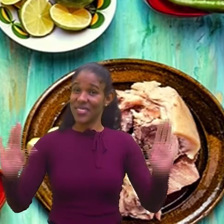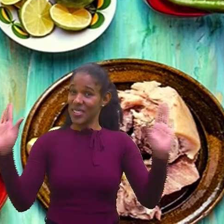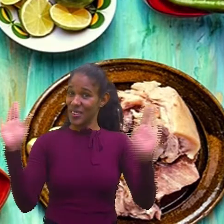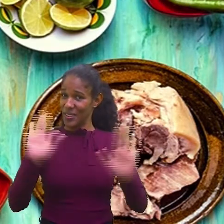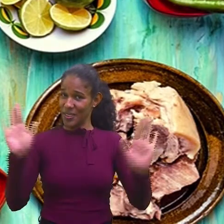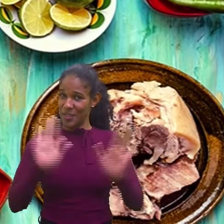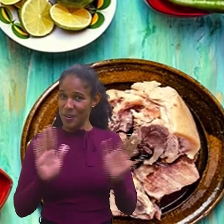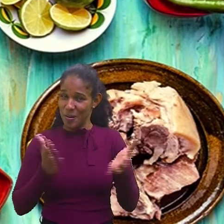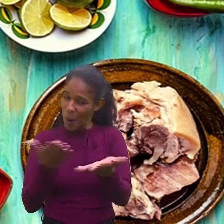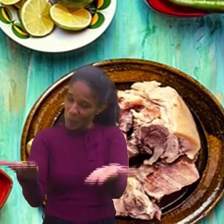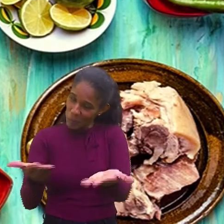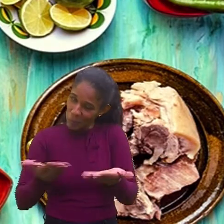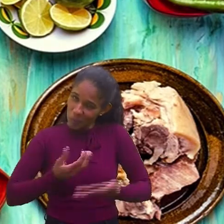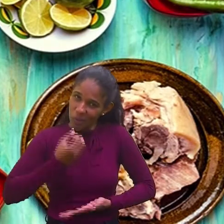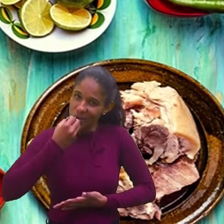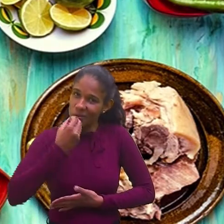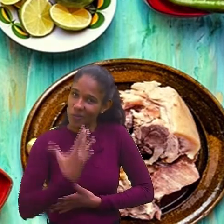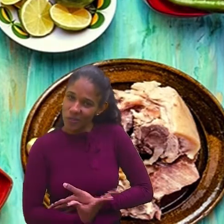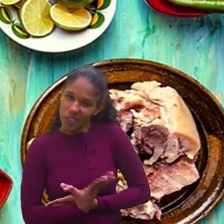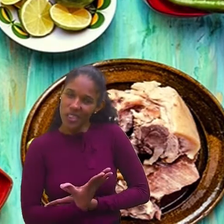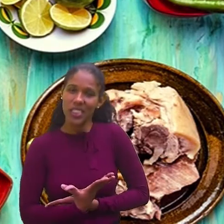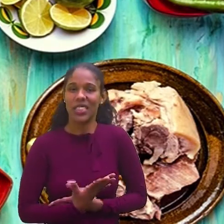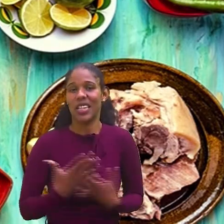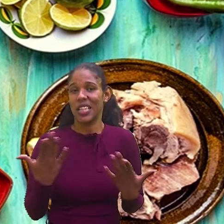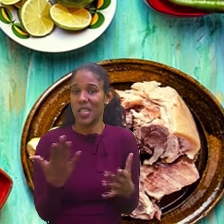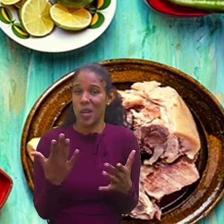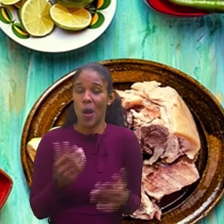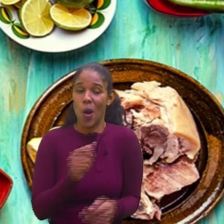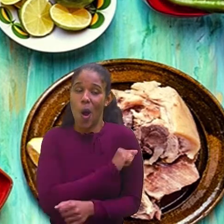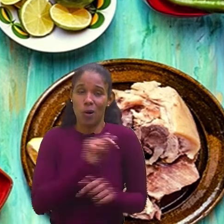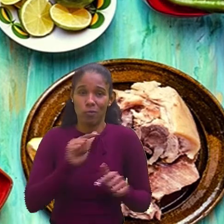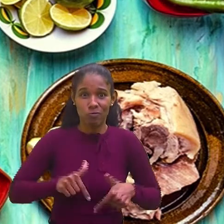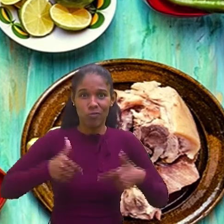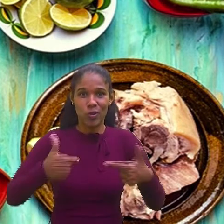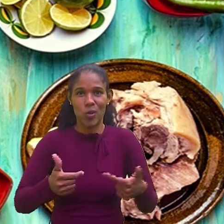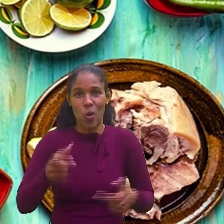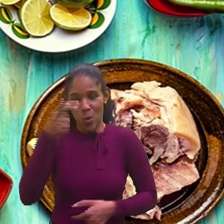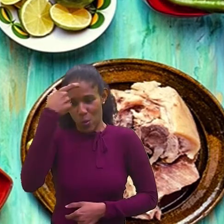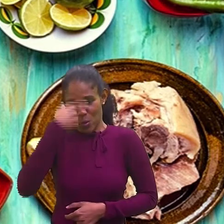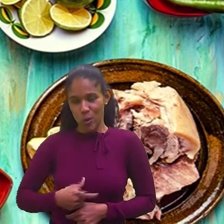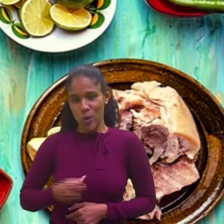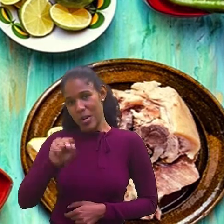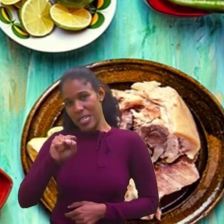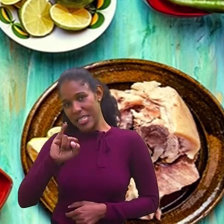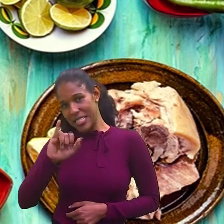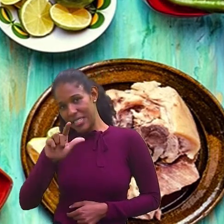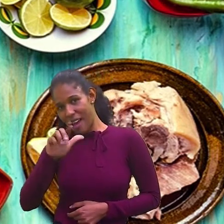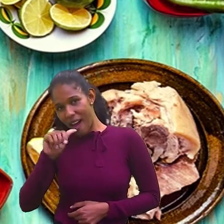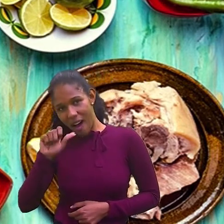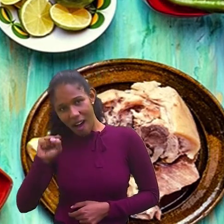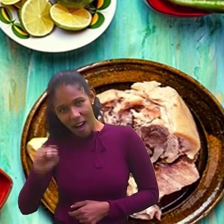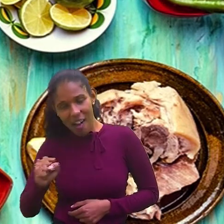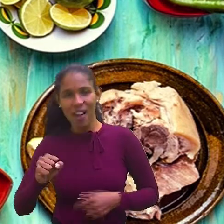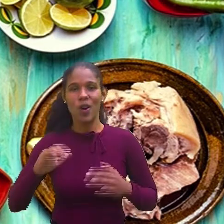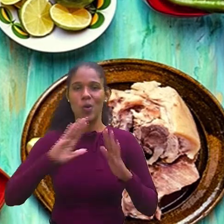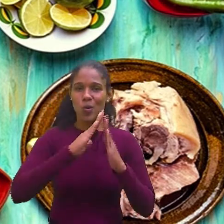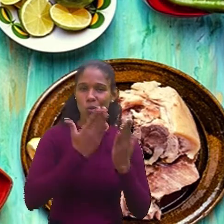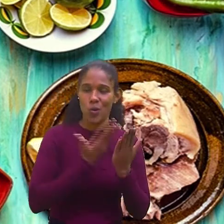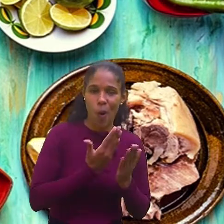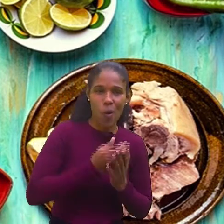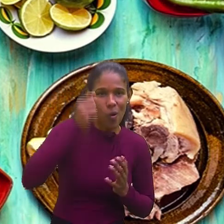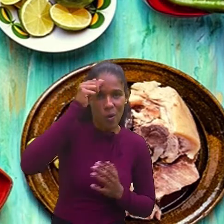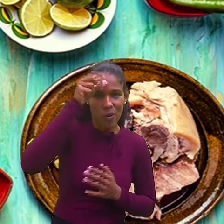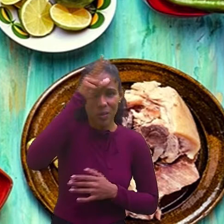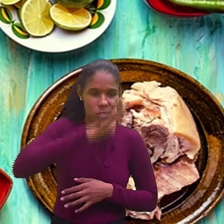Olá, sejam bem-vindos em mais um Estudante em Ação. Meu nome é Silas, estudo na Escola Municipal Mariluz Nunes Coelho e hoje estarei